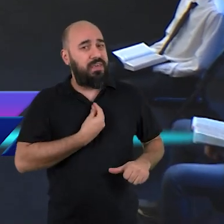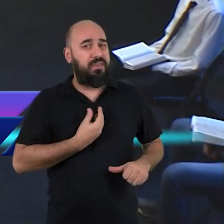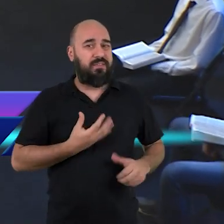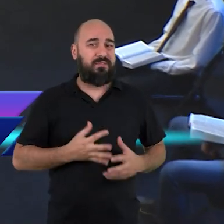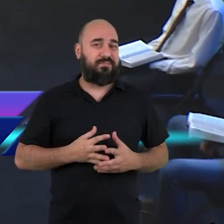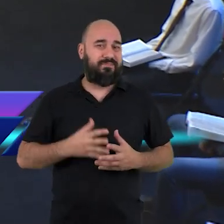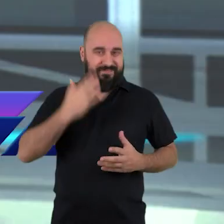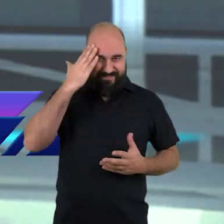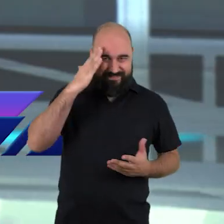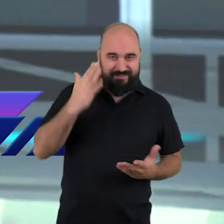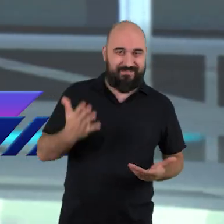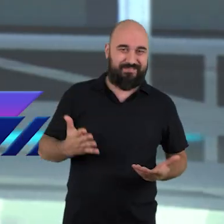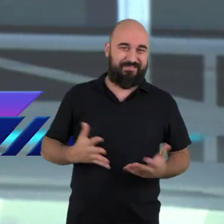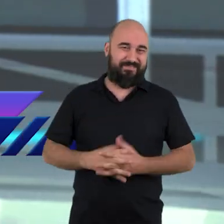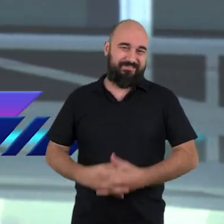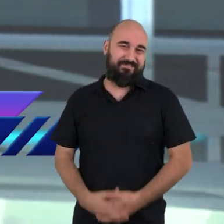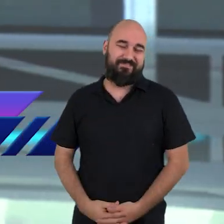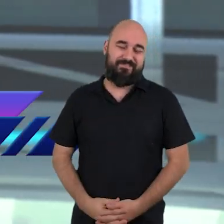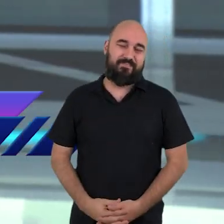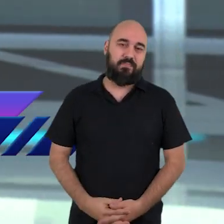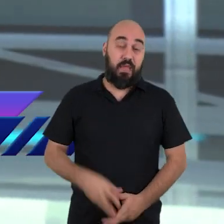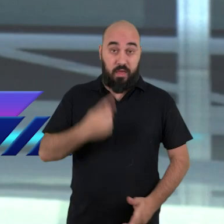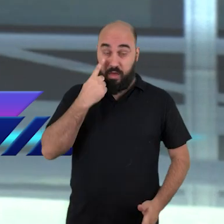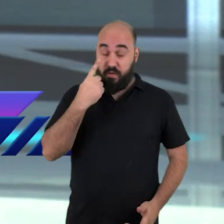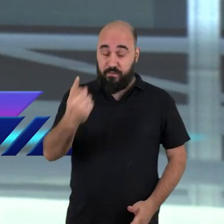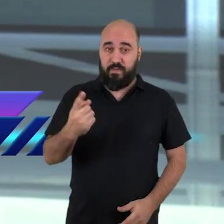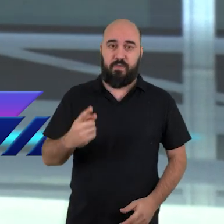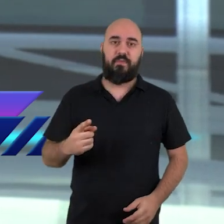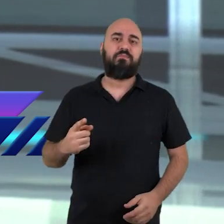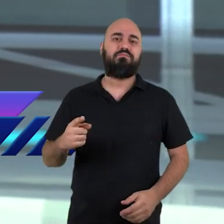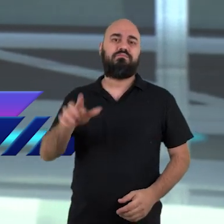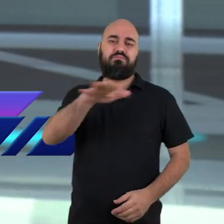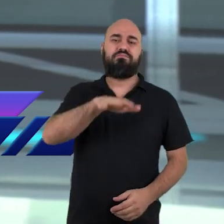Eu li certa vez que numa batalha,